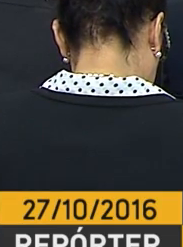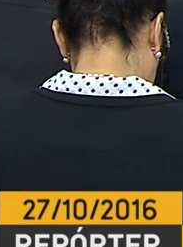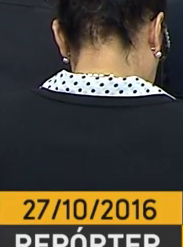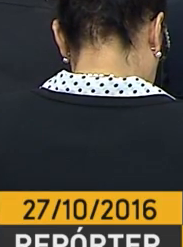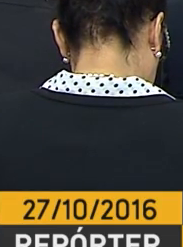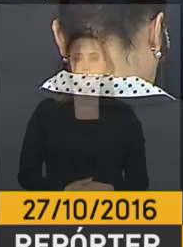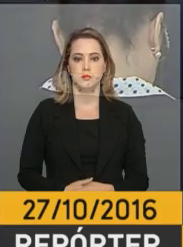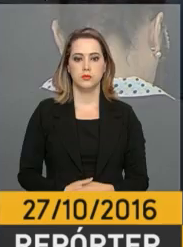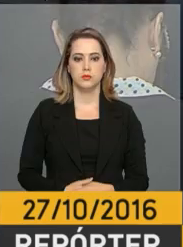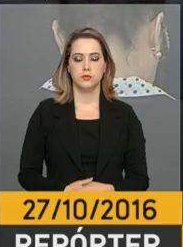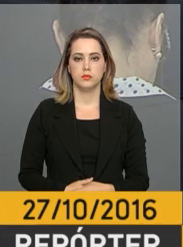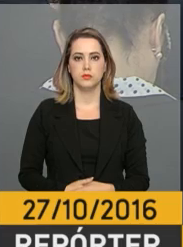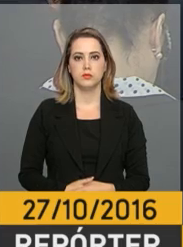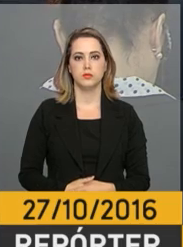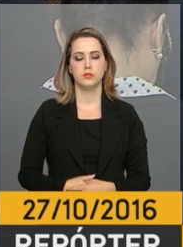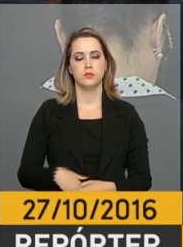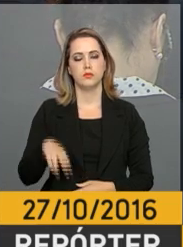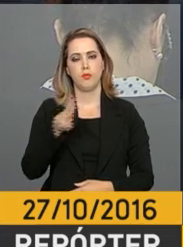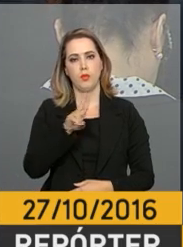trior